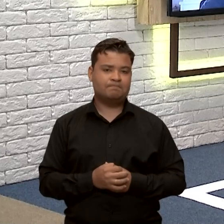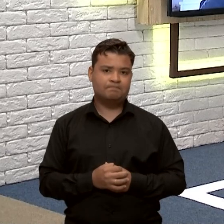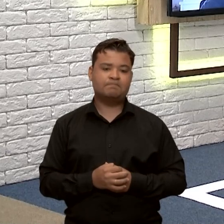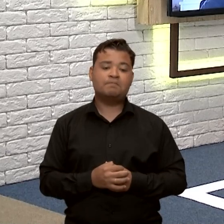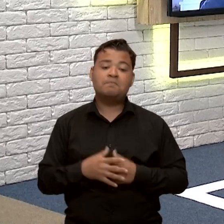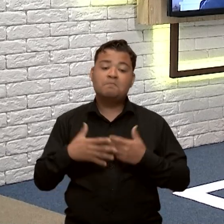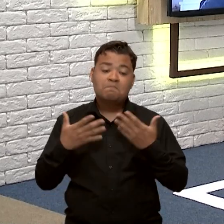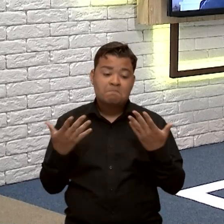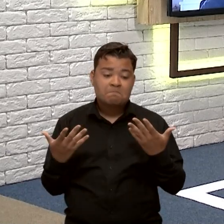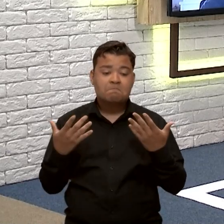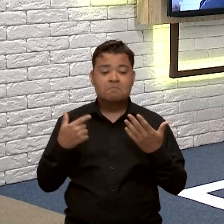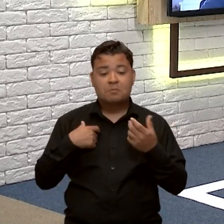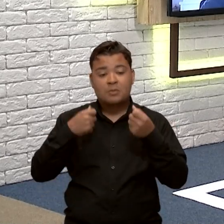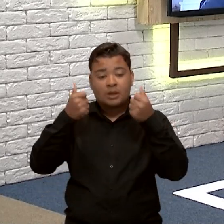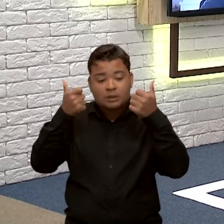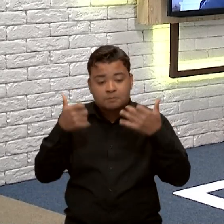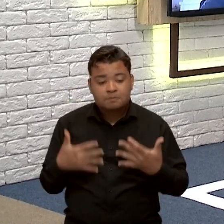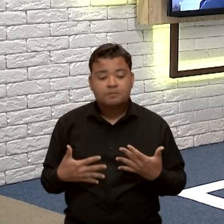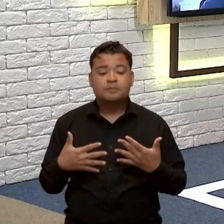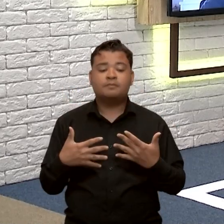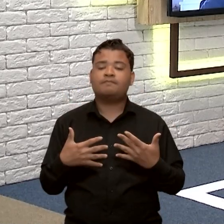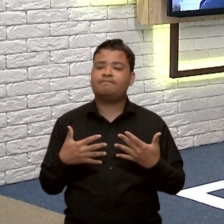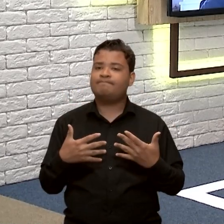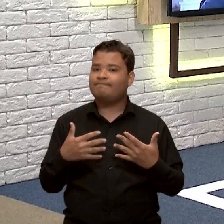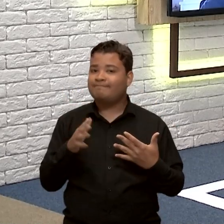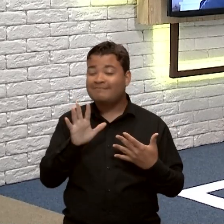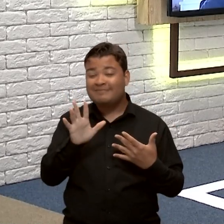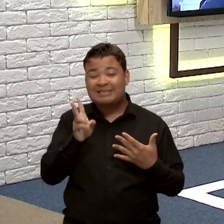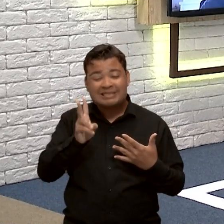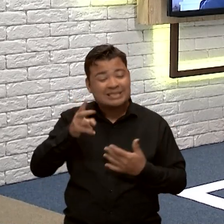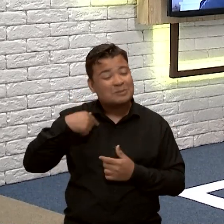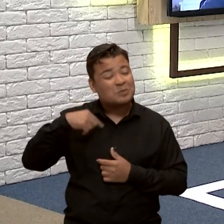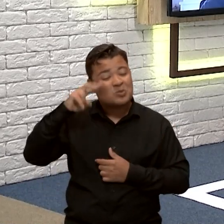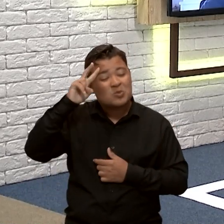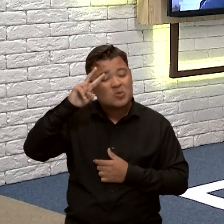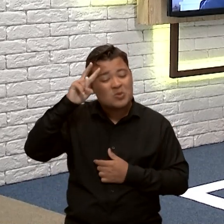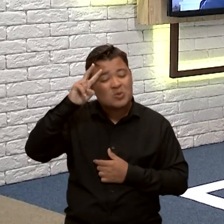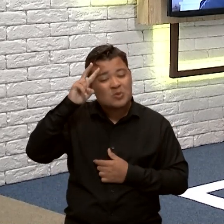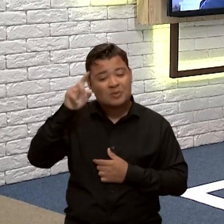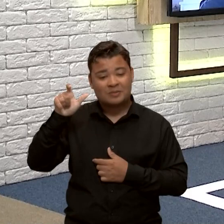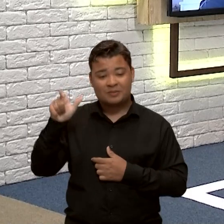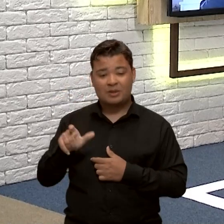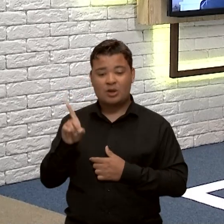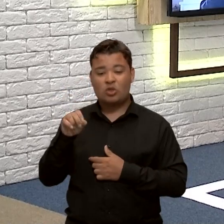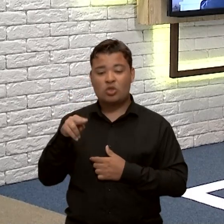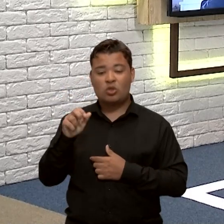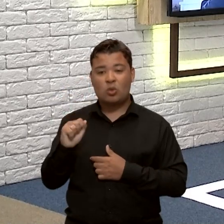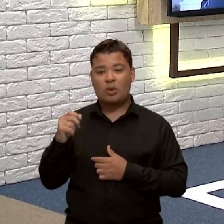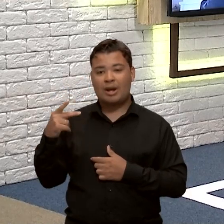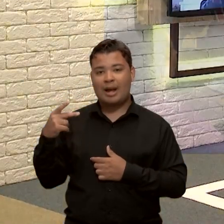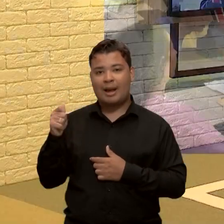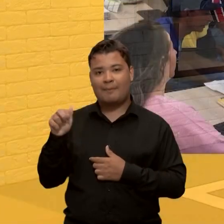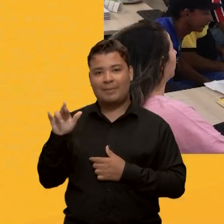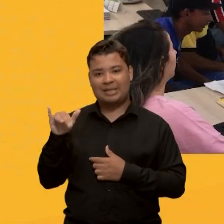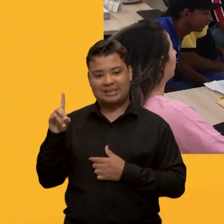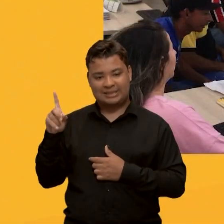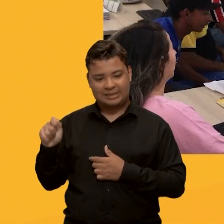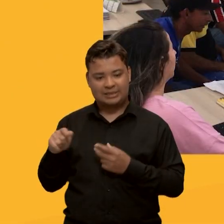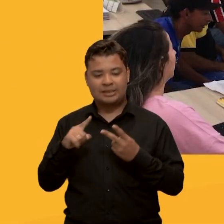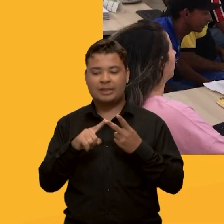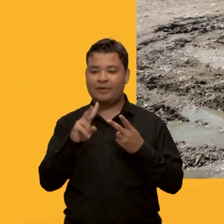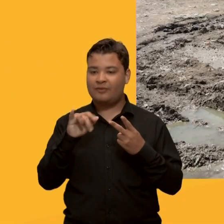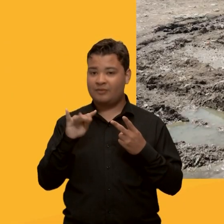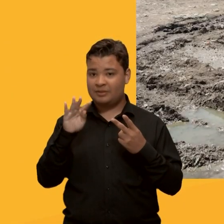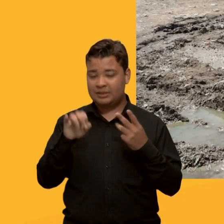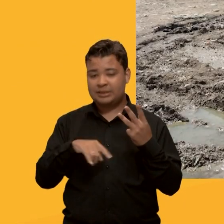Para falar aqui, não tem como falar sem estar lembrando da Dona Aparecida, do Vicente, da